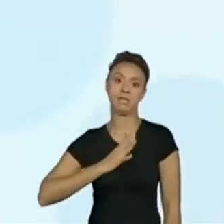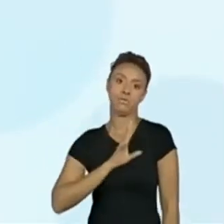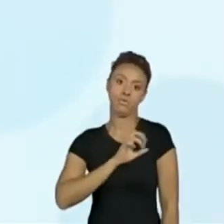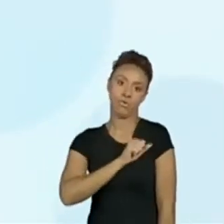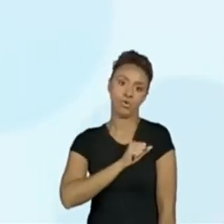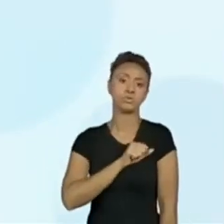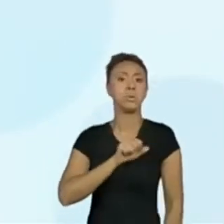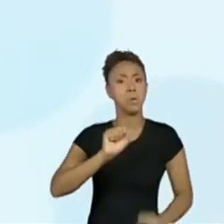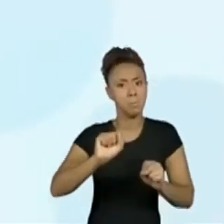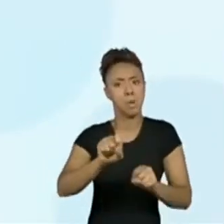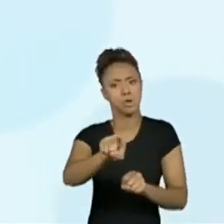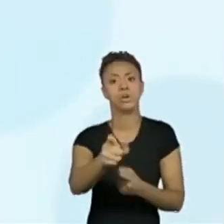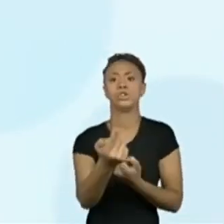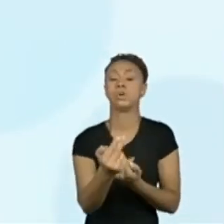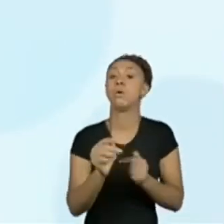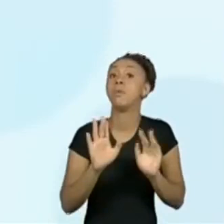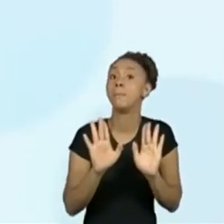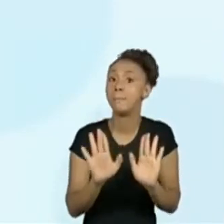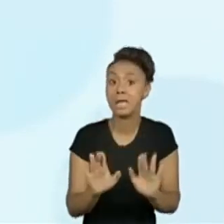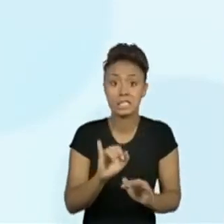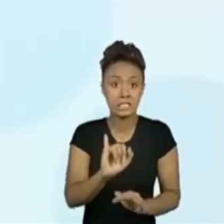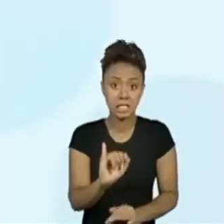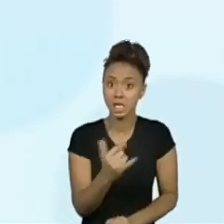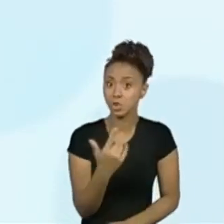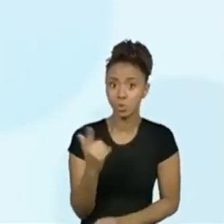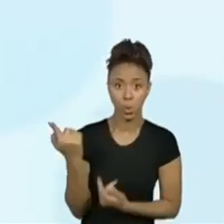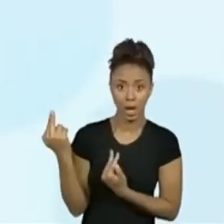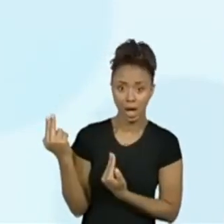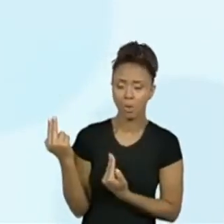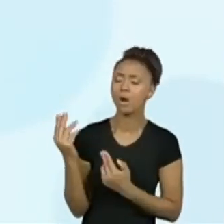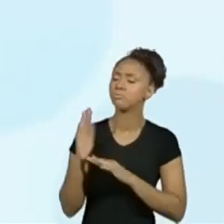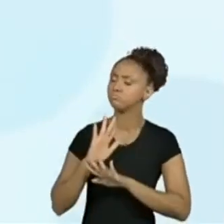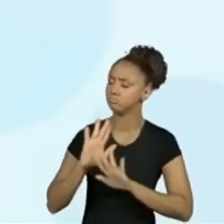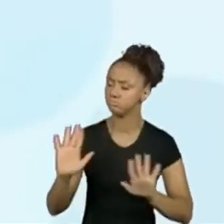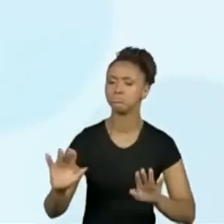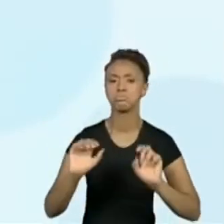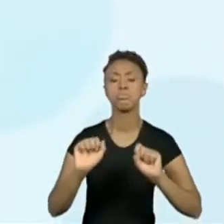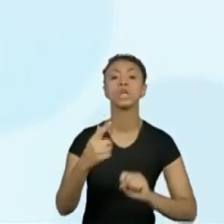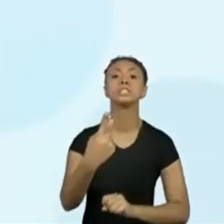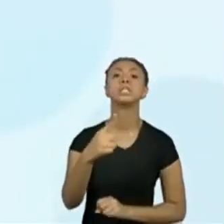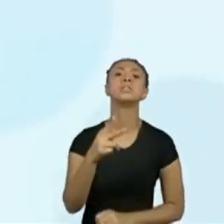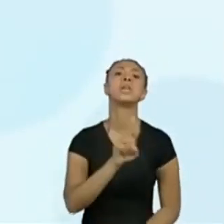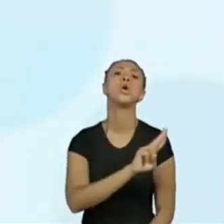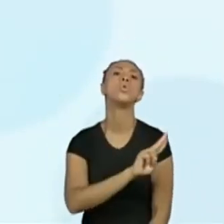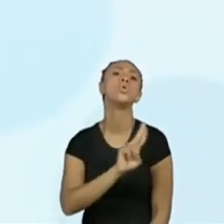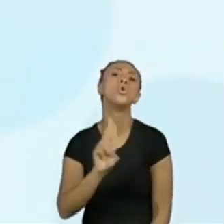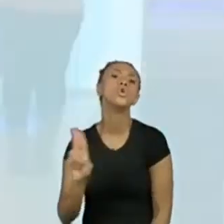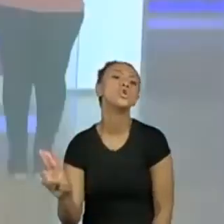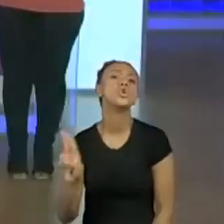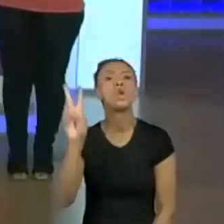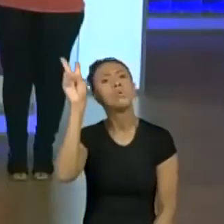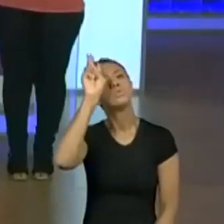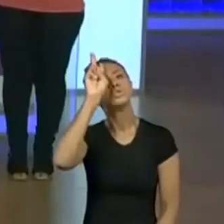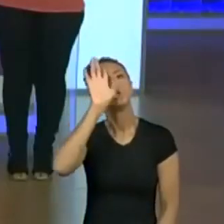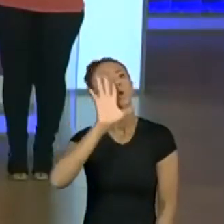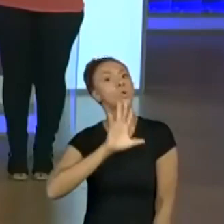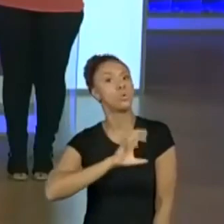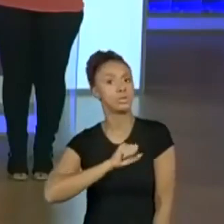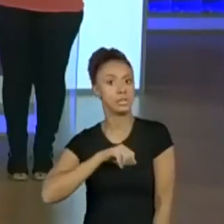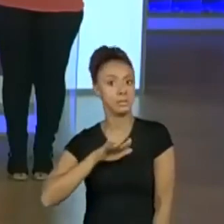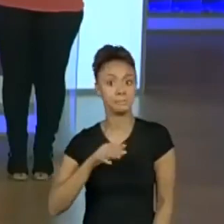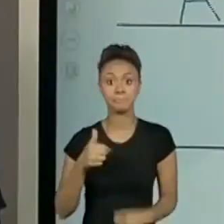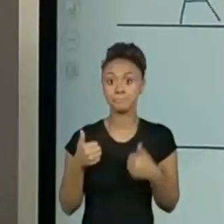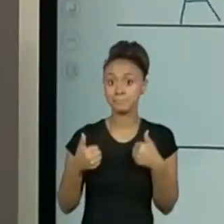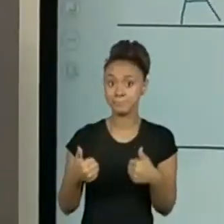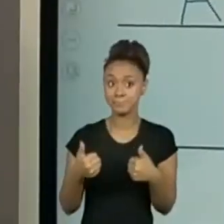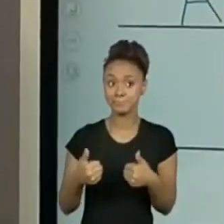seu também. Mas se não for, você vai fazer aí o seu conto, vai escrever o seu conto. Perfeito?